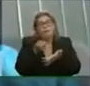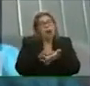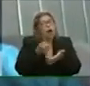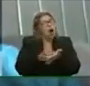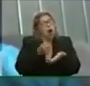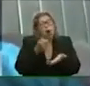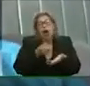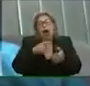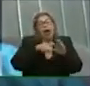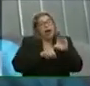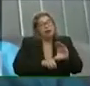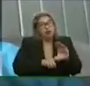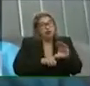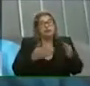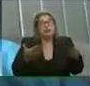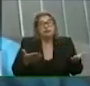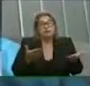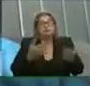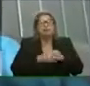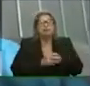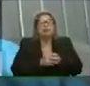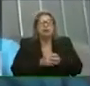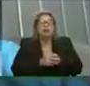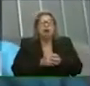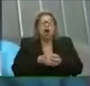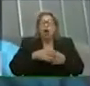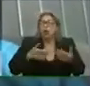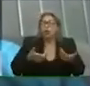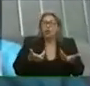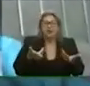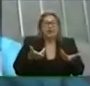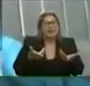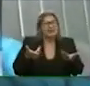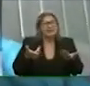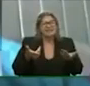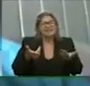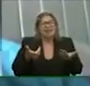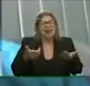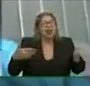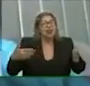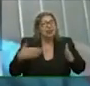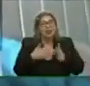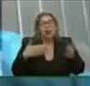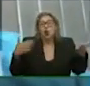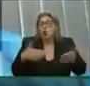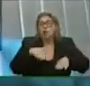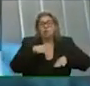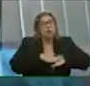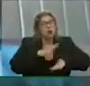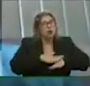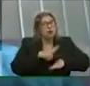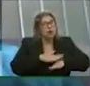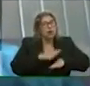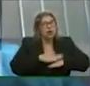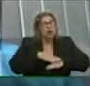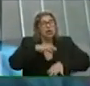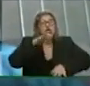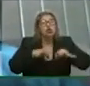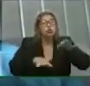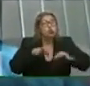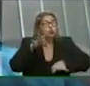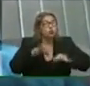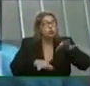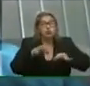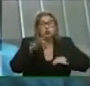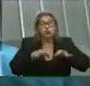não merecíamos isso. Nós poderíamos levar as últimas consequências até um momento em que houvesse uma decisão judicial. E